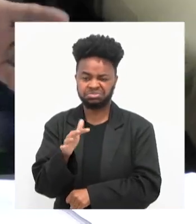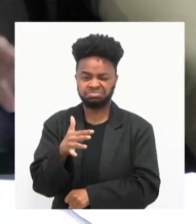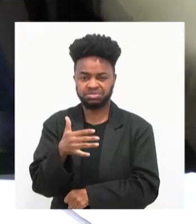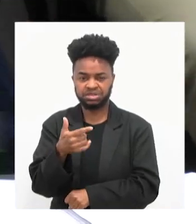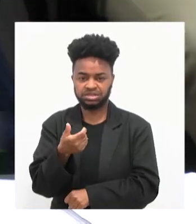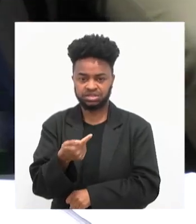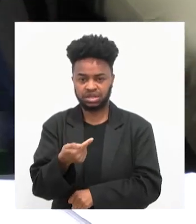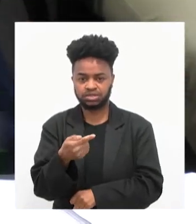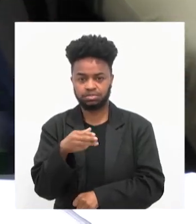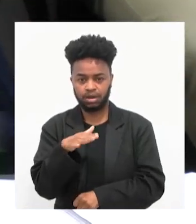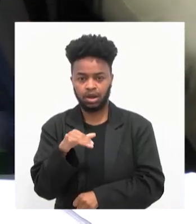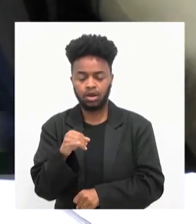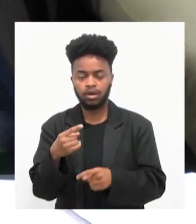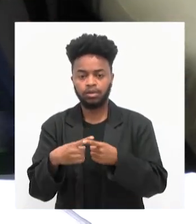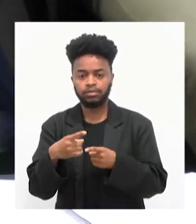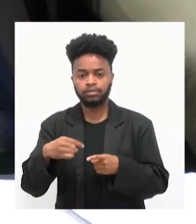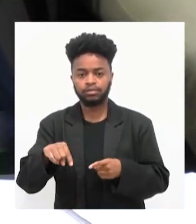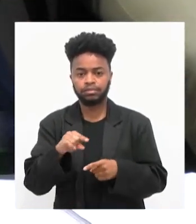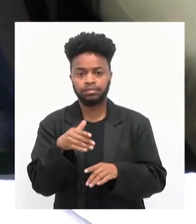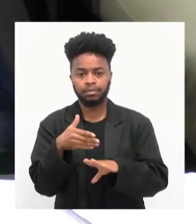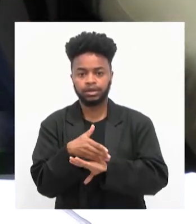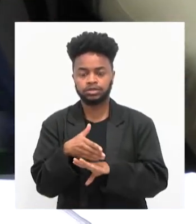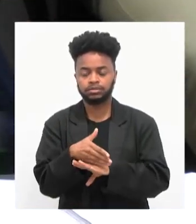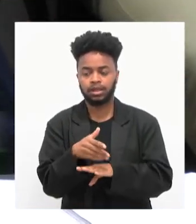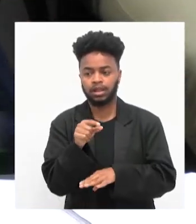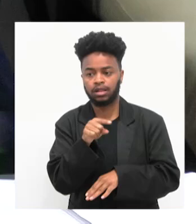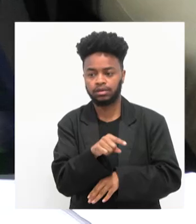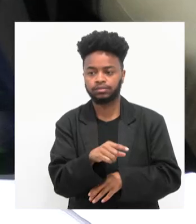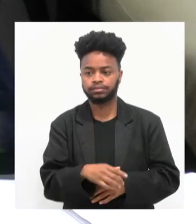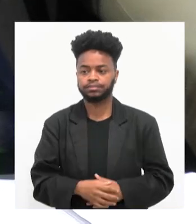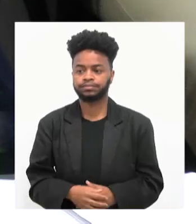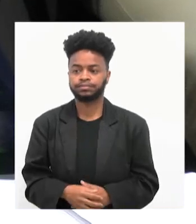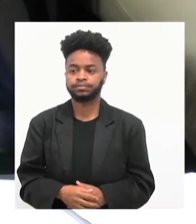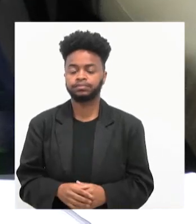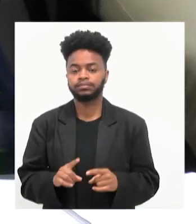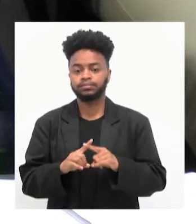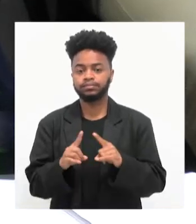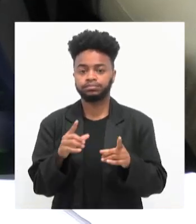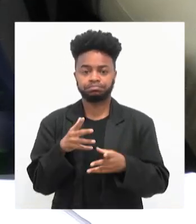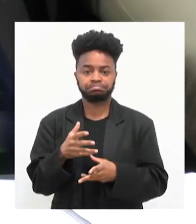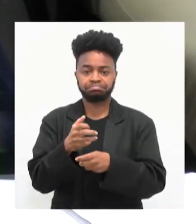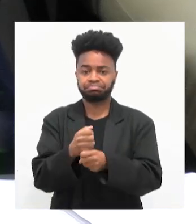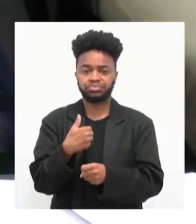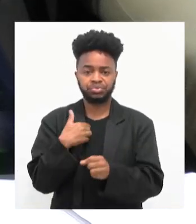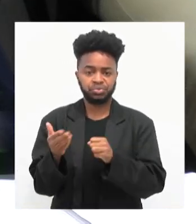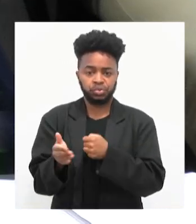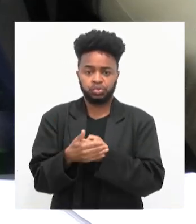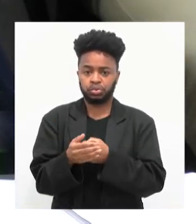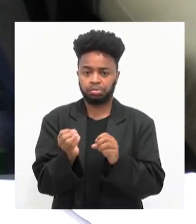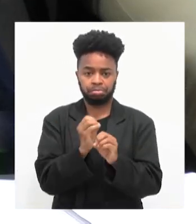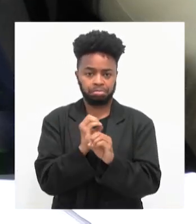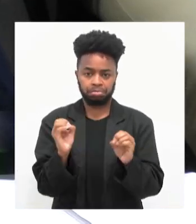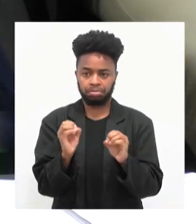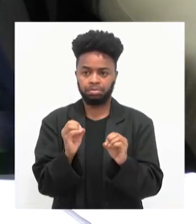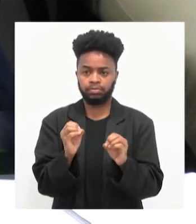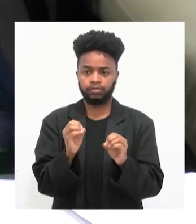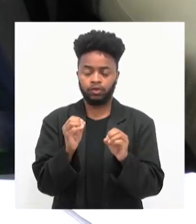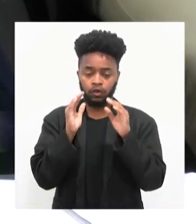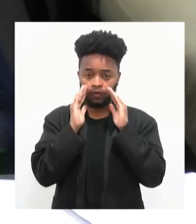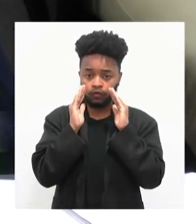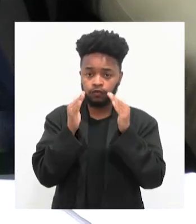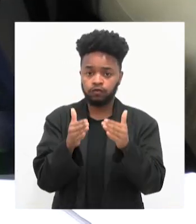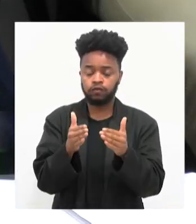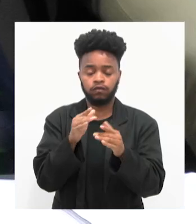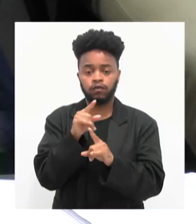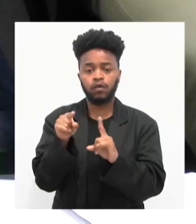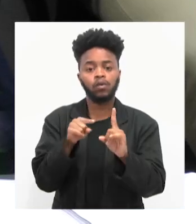os senhores compareceram ao pátio. Do total, não tenho o que esconder, o foco